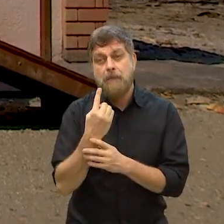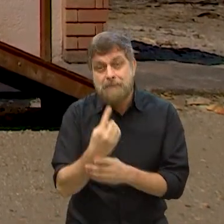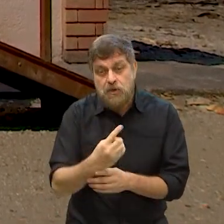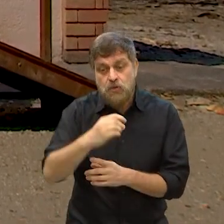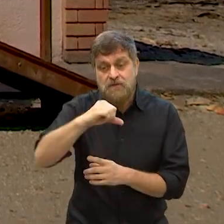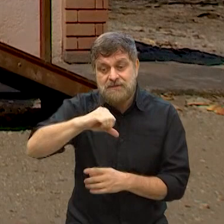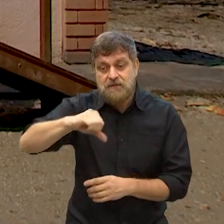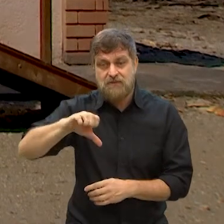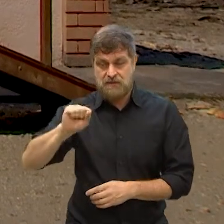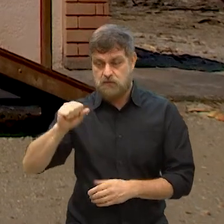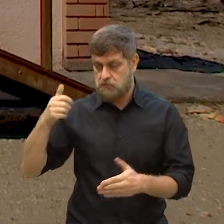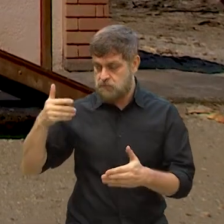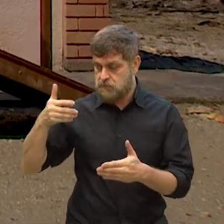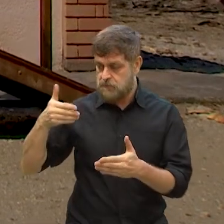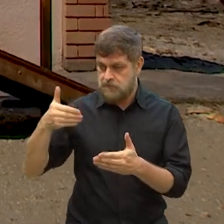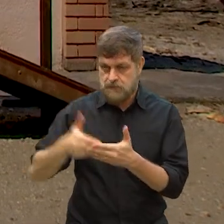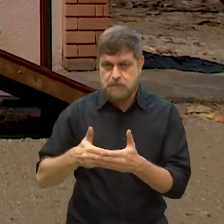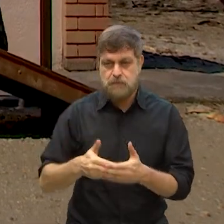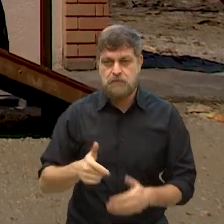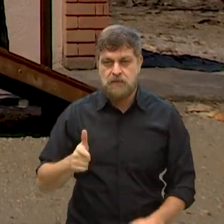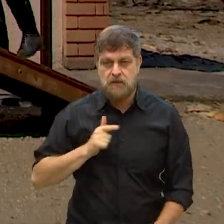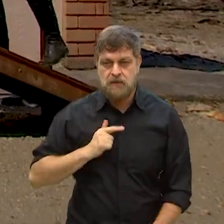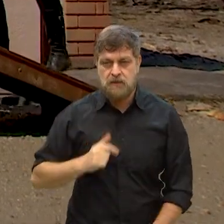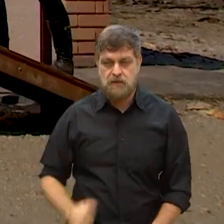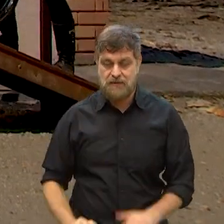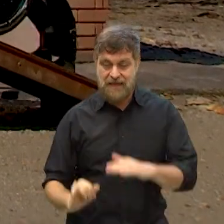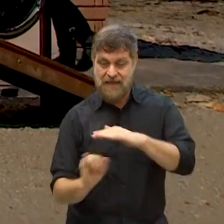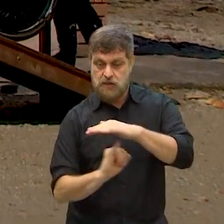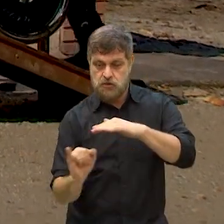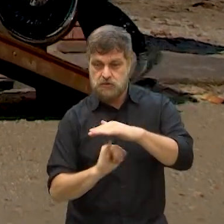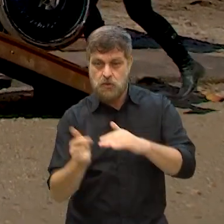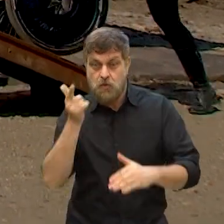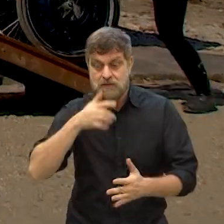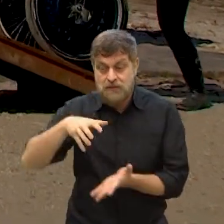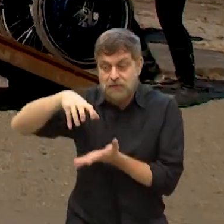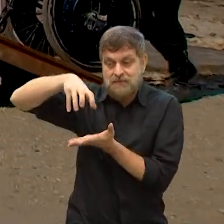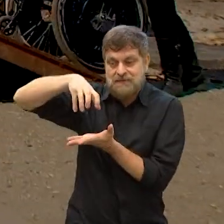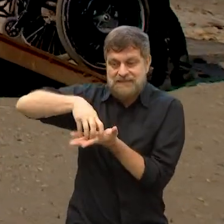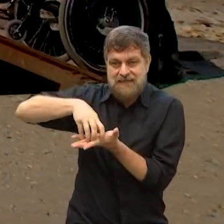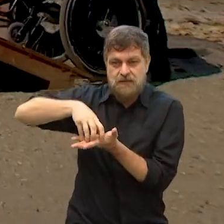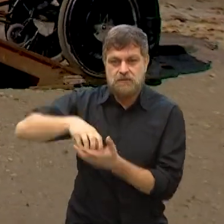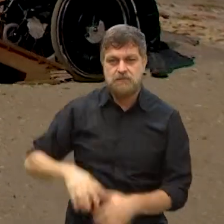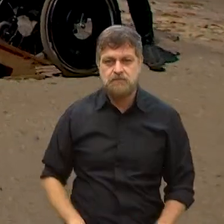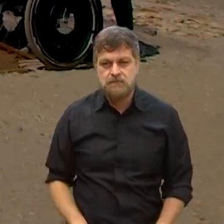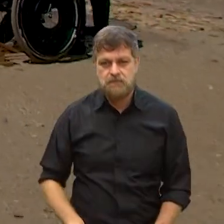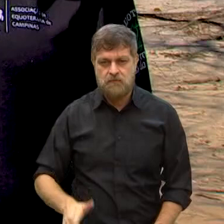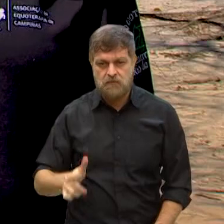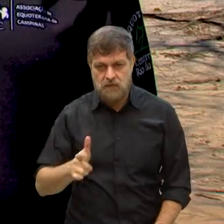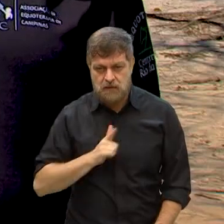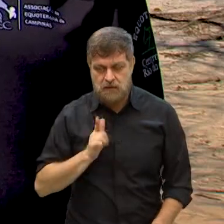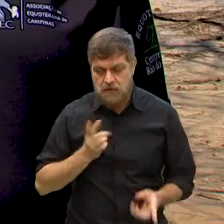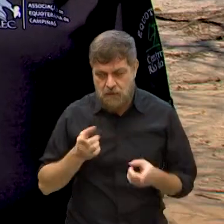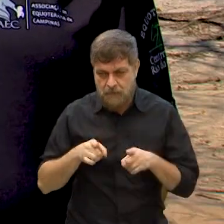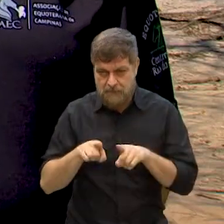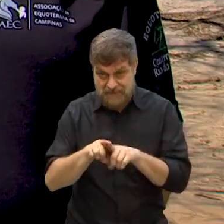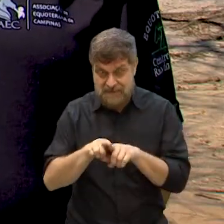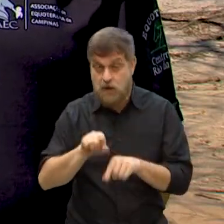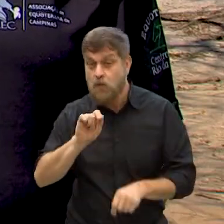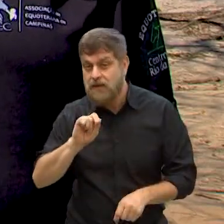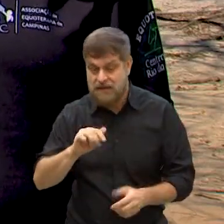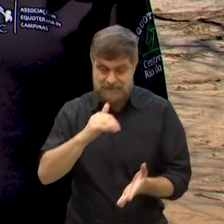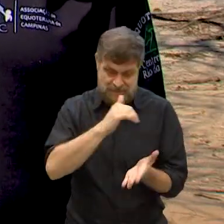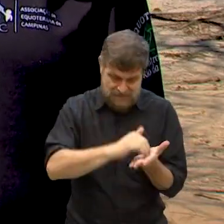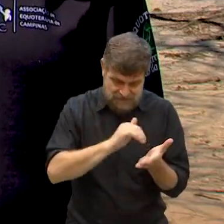realizado desde 1998. Neste ano, a entidade conseguiu uma sede própria. Então nós temos